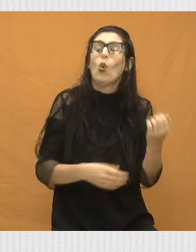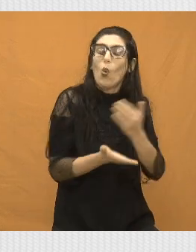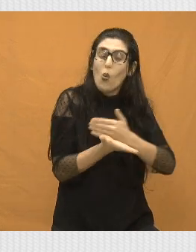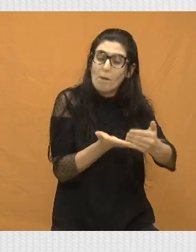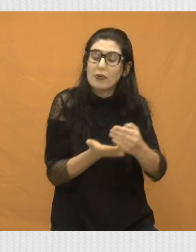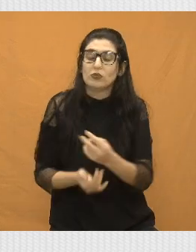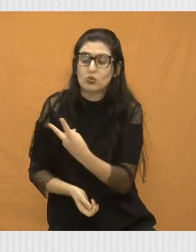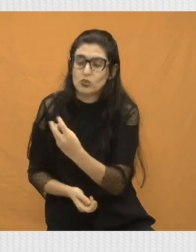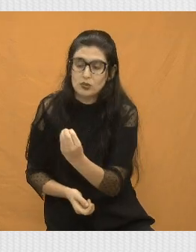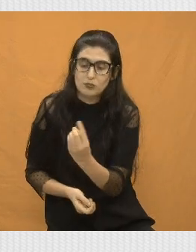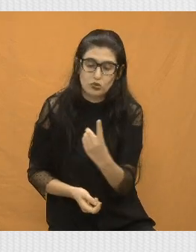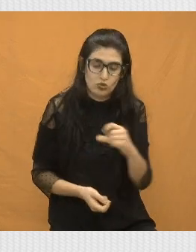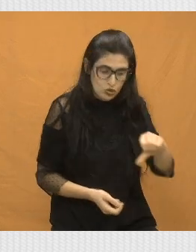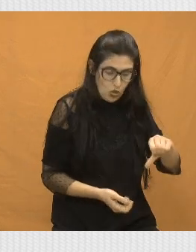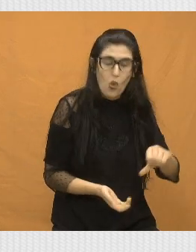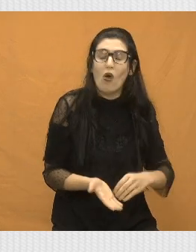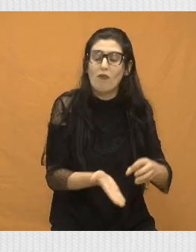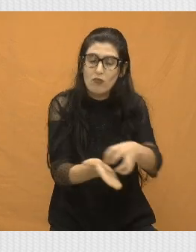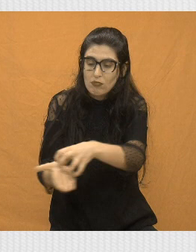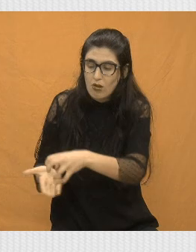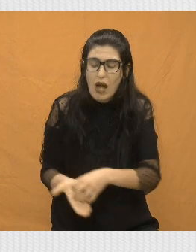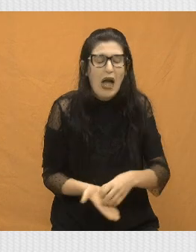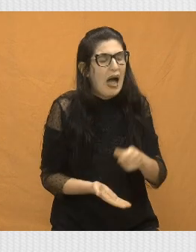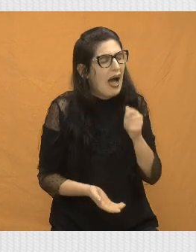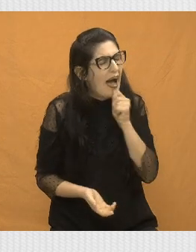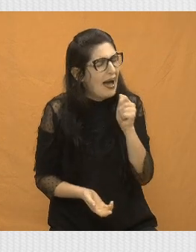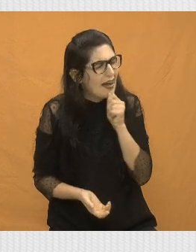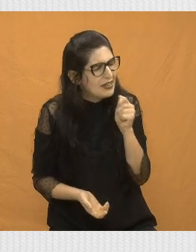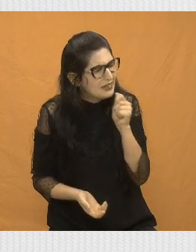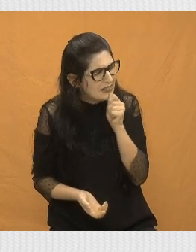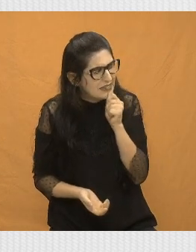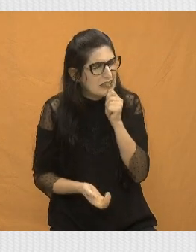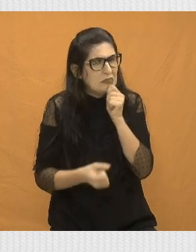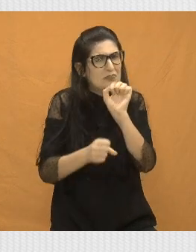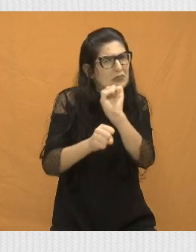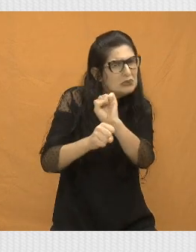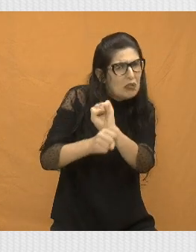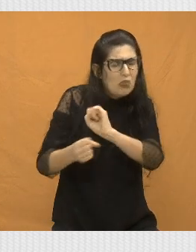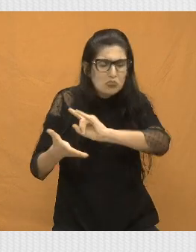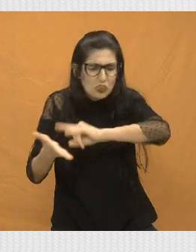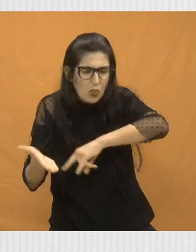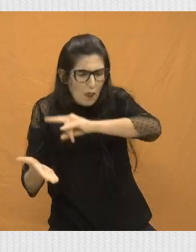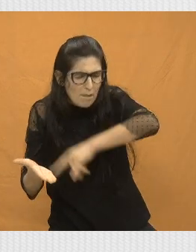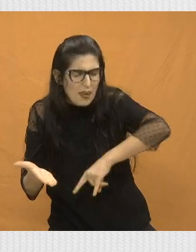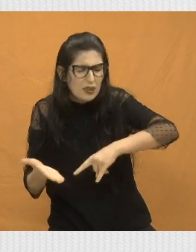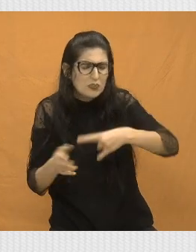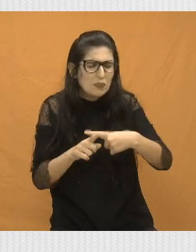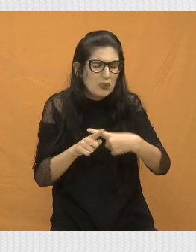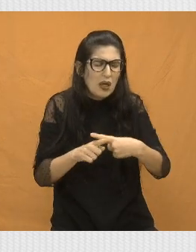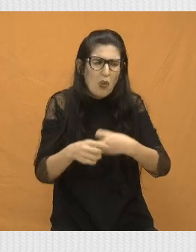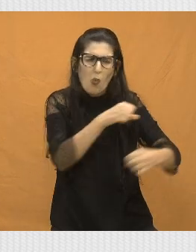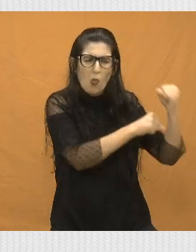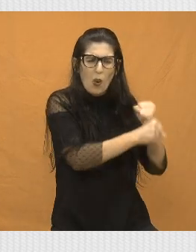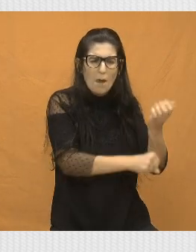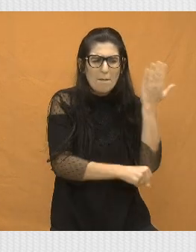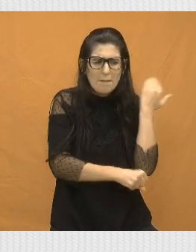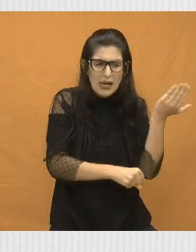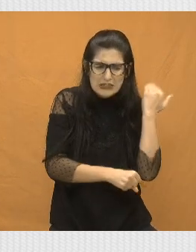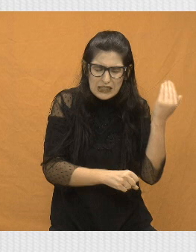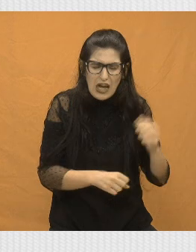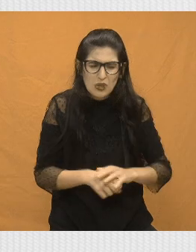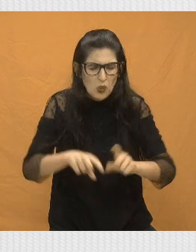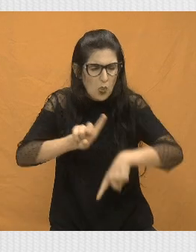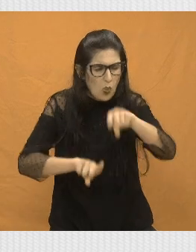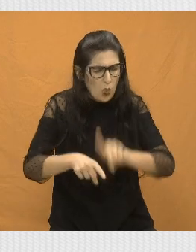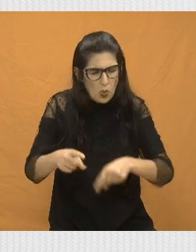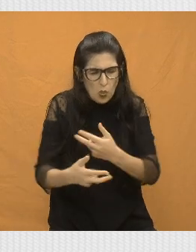as secretarias ainda estavam tendo alguns aceites com referência ao ano anterior de